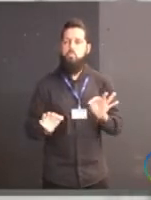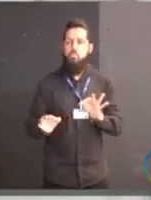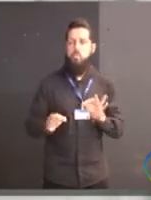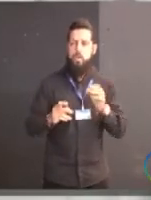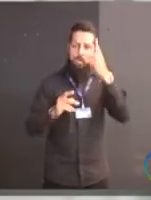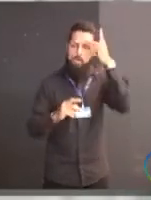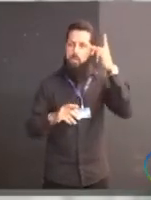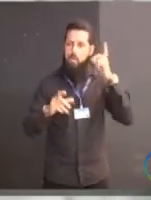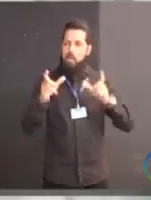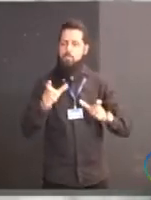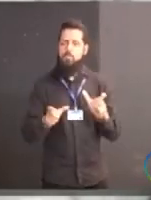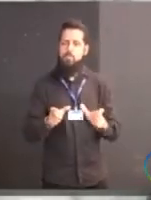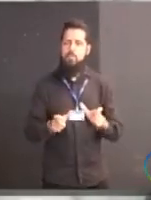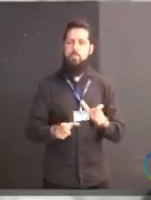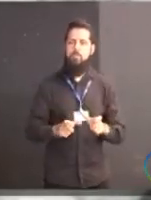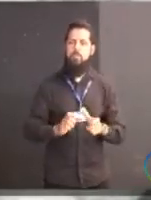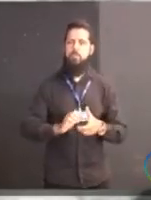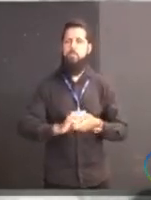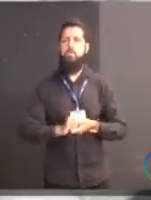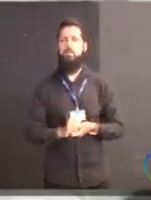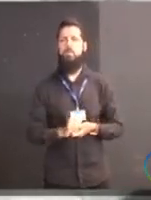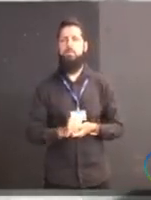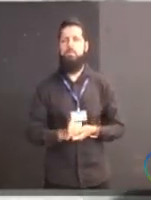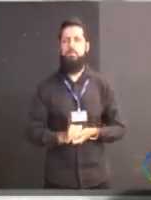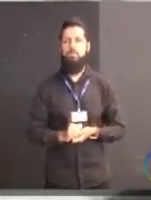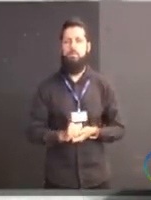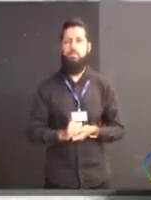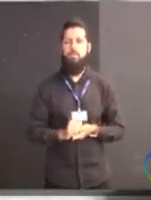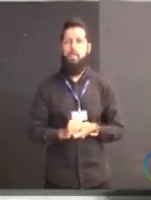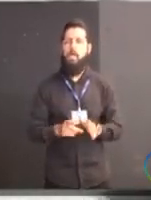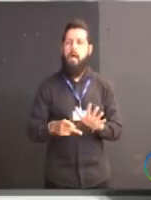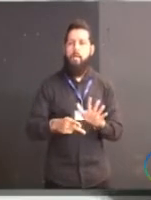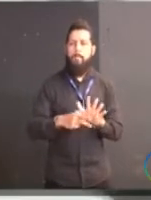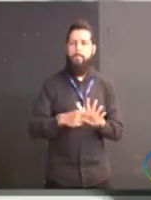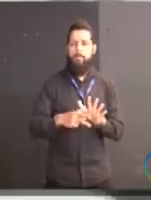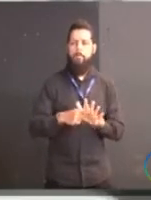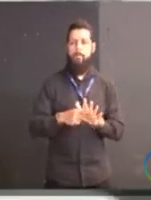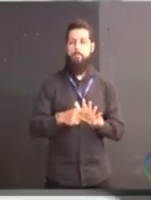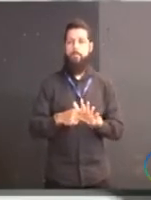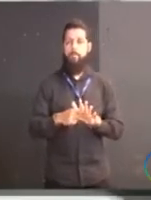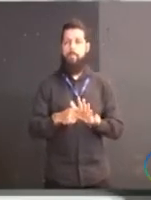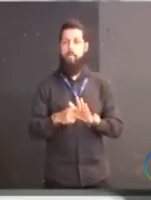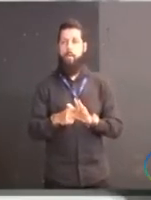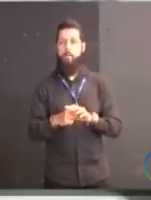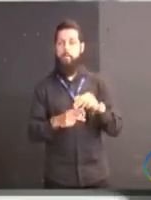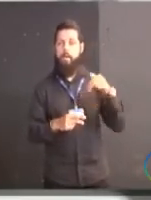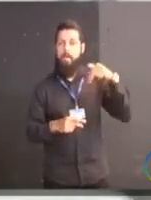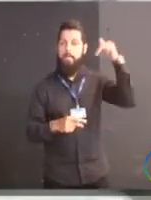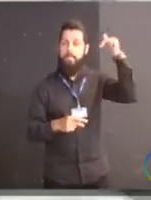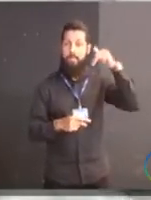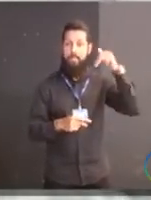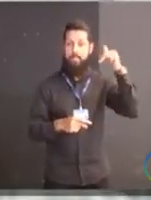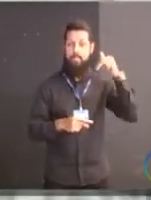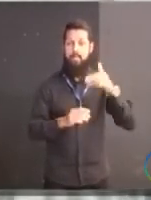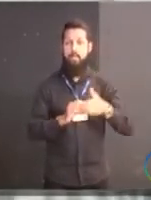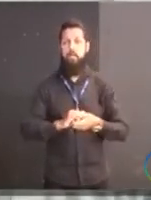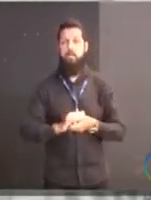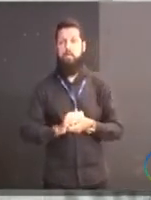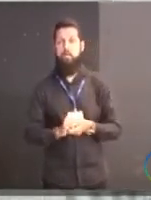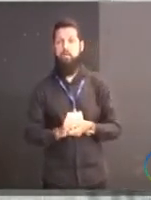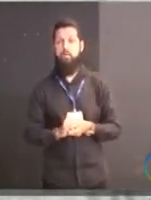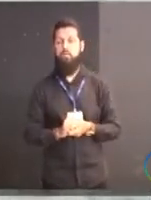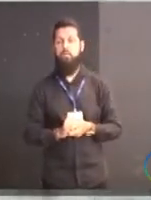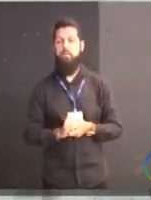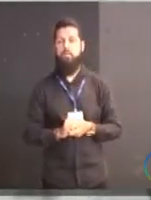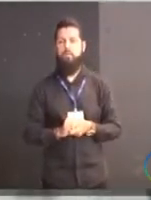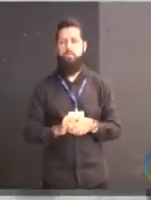encarnação passada, nós achamos admirável e queremos aprofundar a questão. Muito, né? Bem. Isso vai apenas chamar. Queremos aprofundar a questão